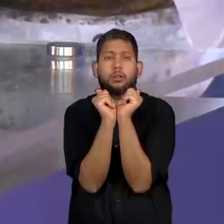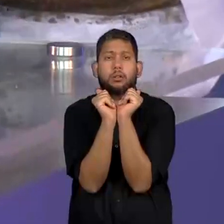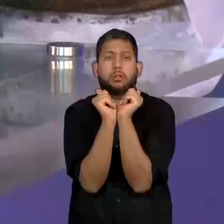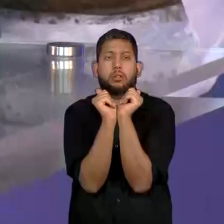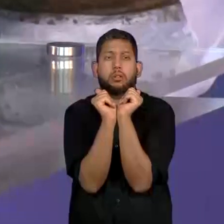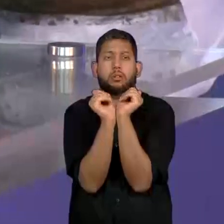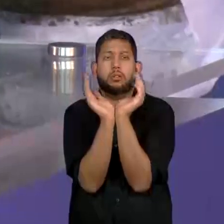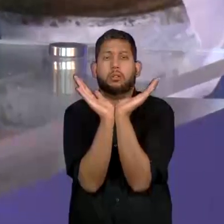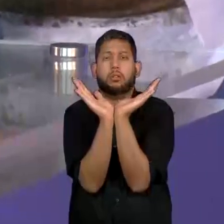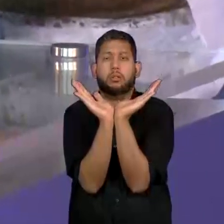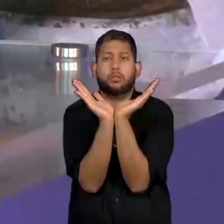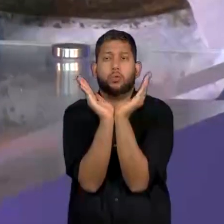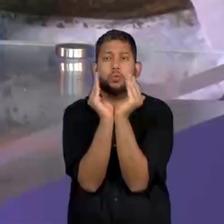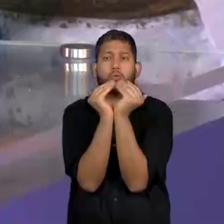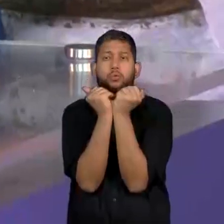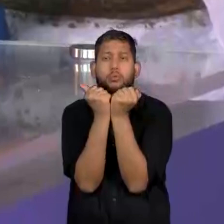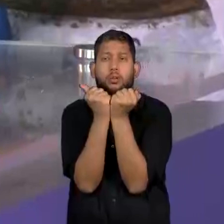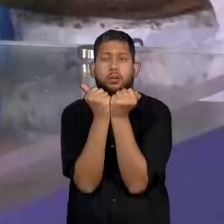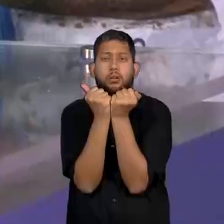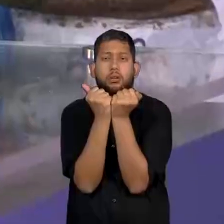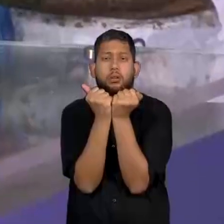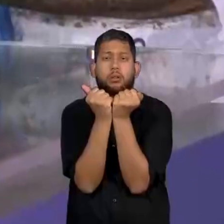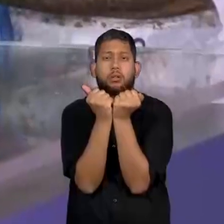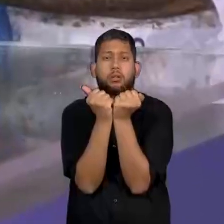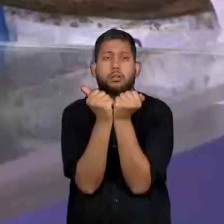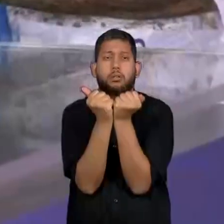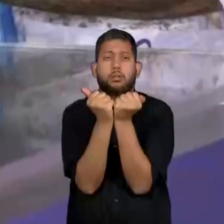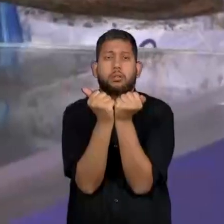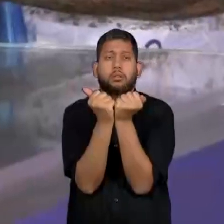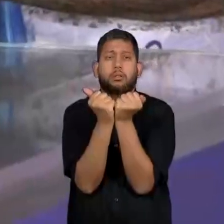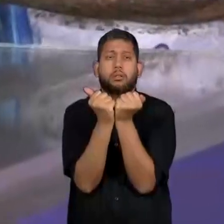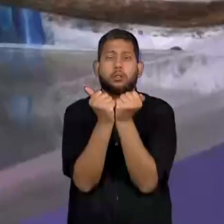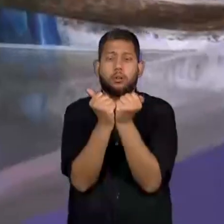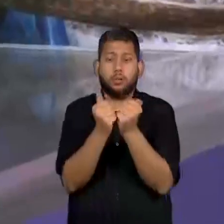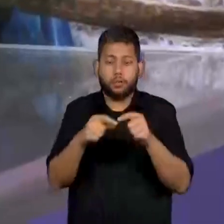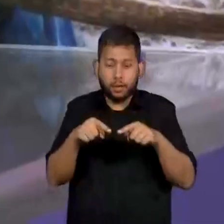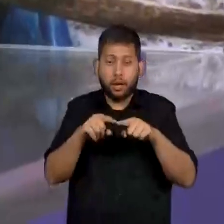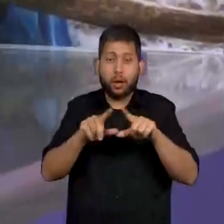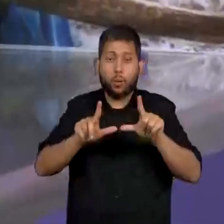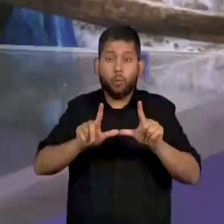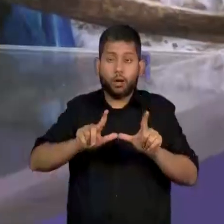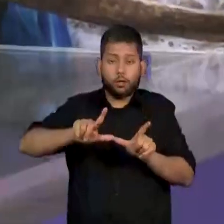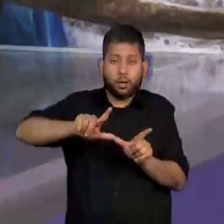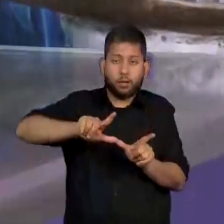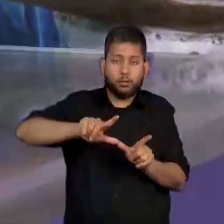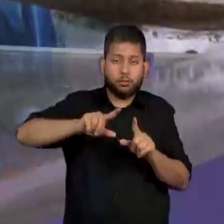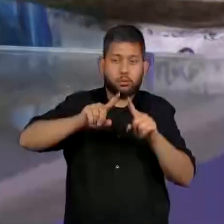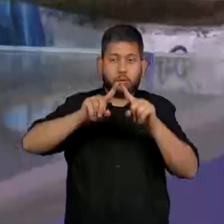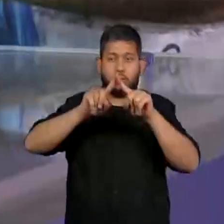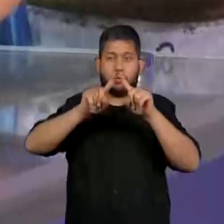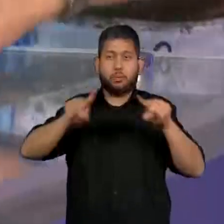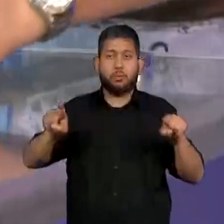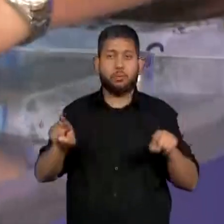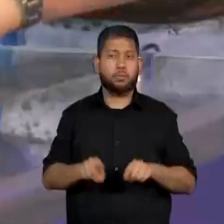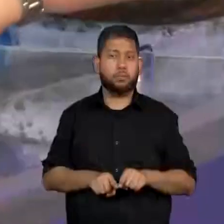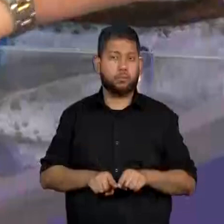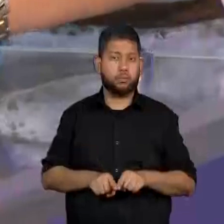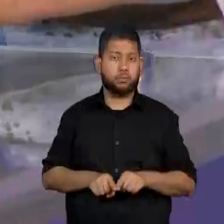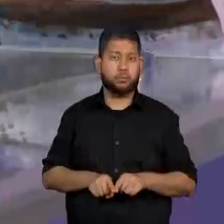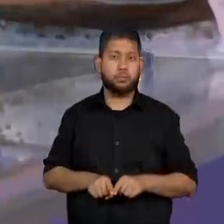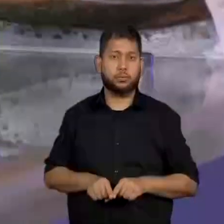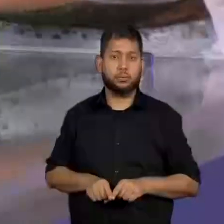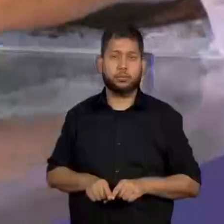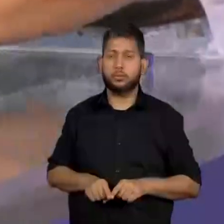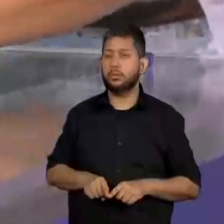pontinha lá no centro assim e vou formar um quadrado ou um diamante por cima o processo